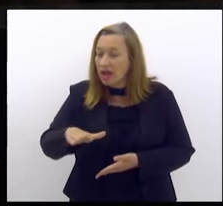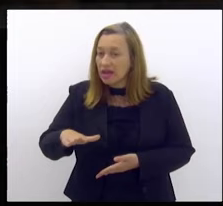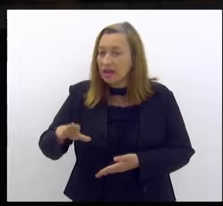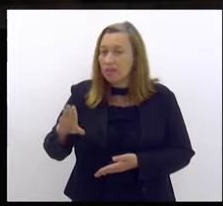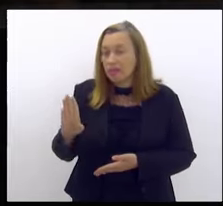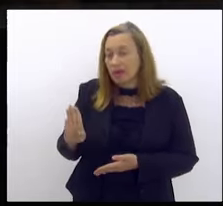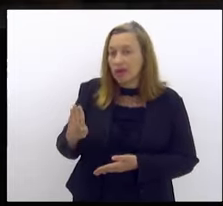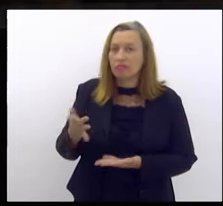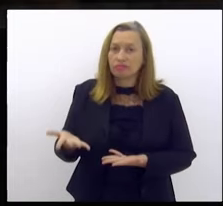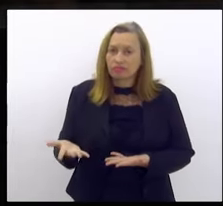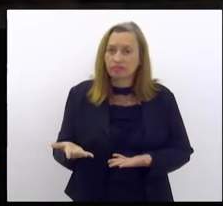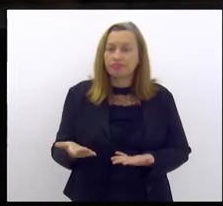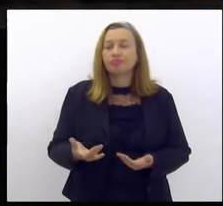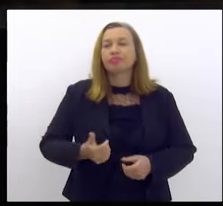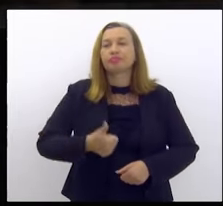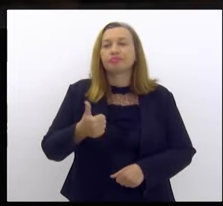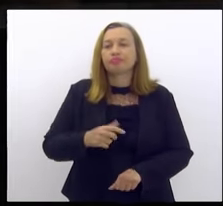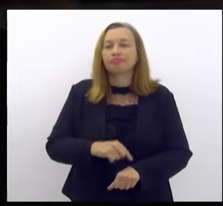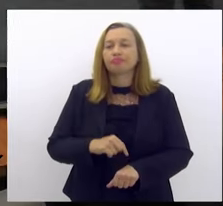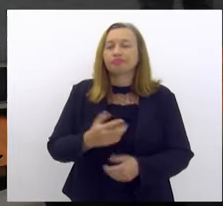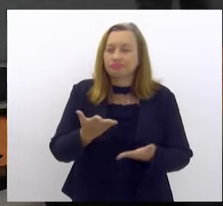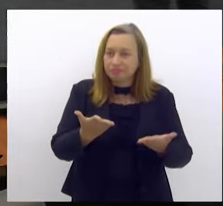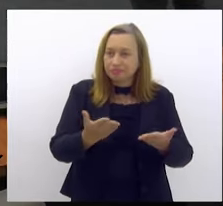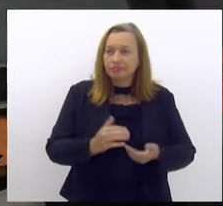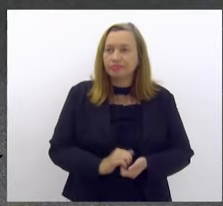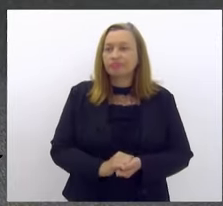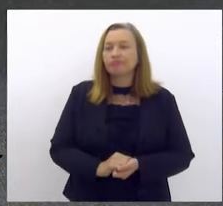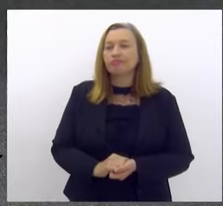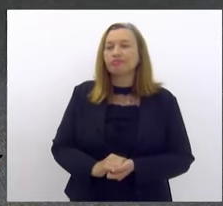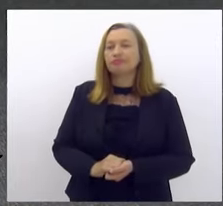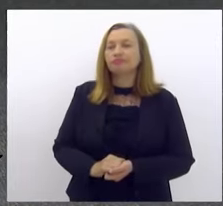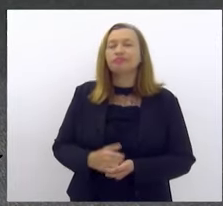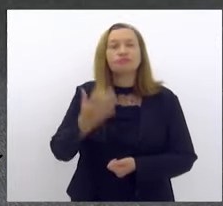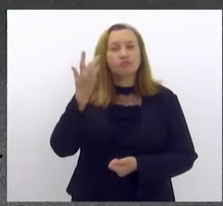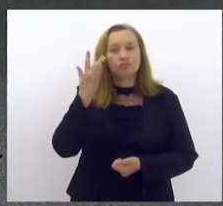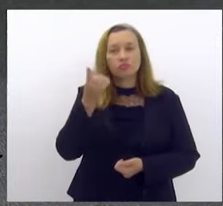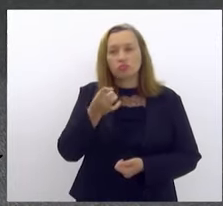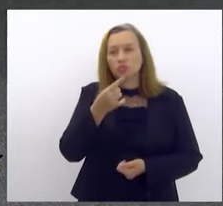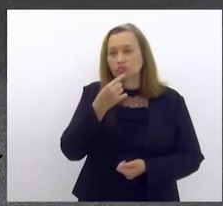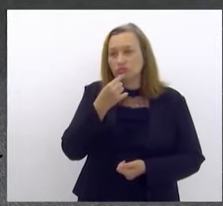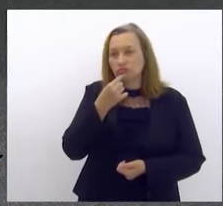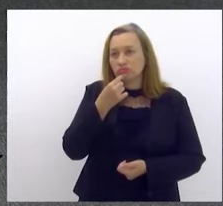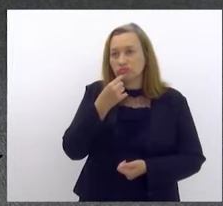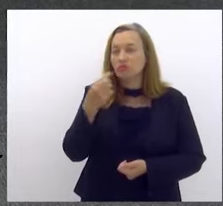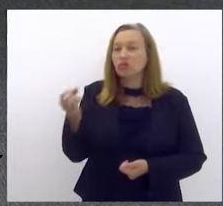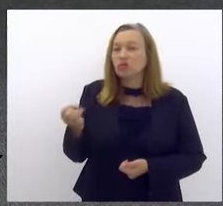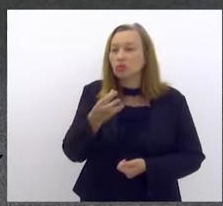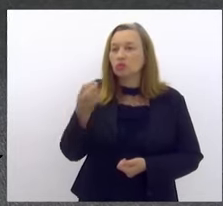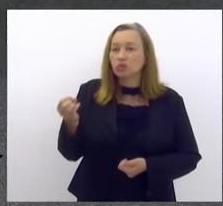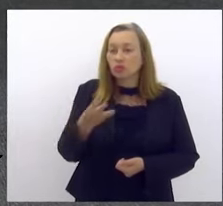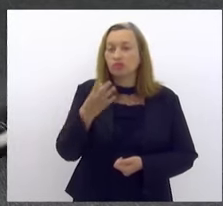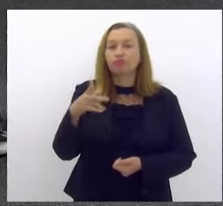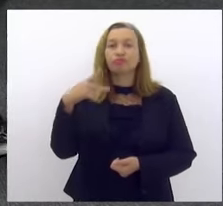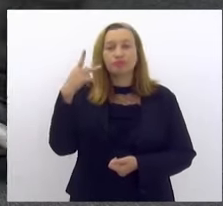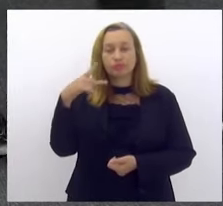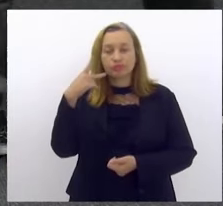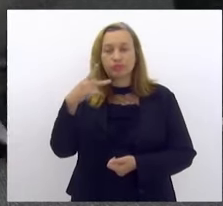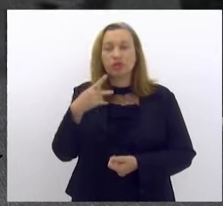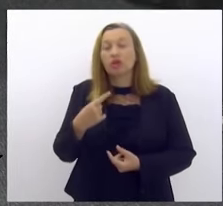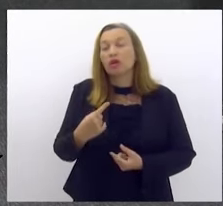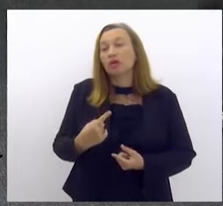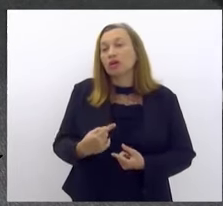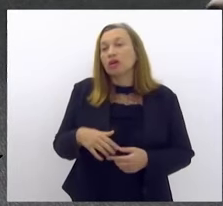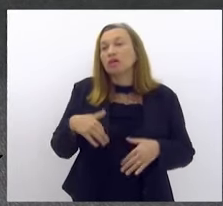momento. Deputado. Pois não. Eu acho que isso aí é o fato de ser uma novidade do parlamento. Isso.